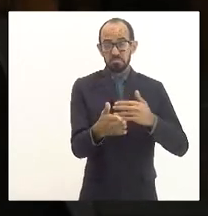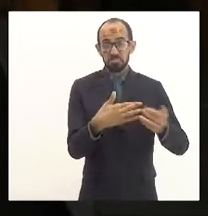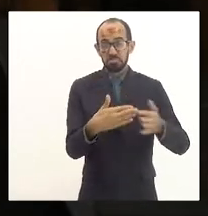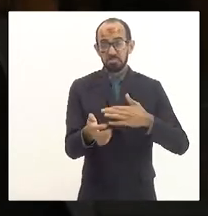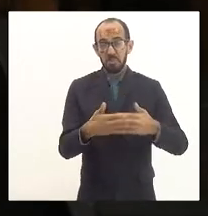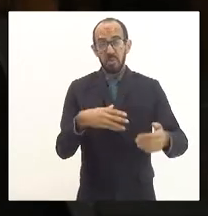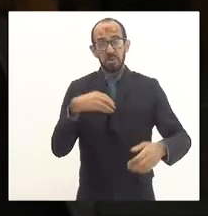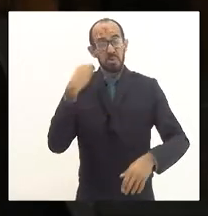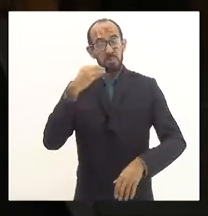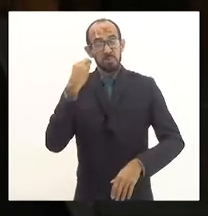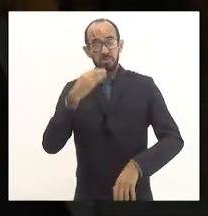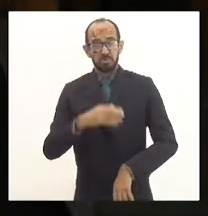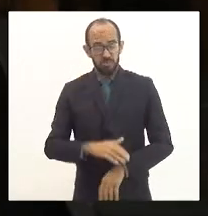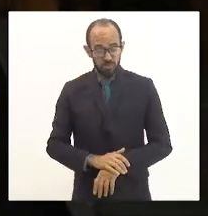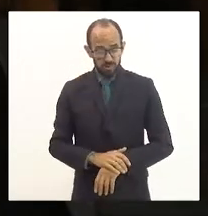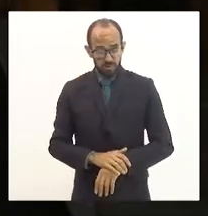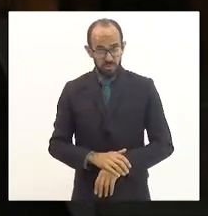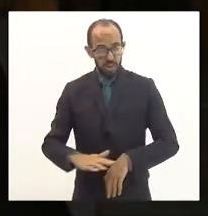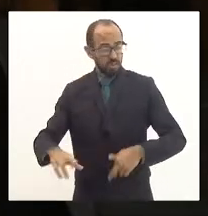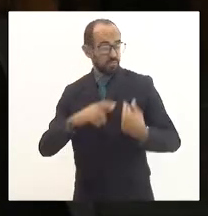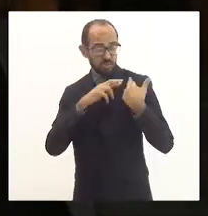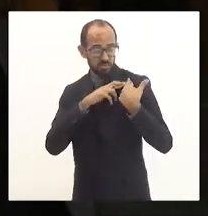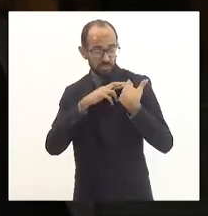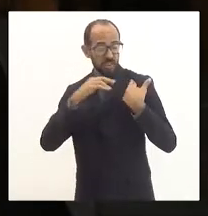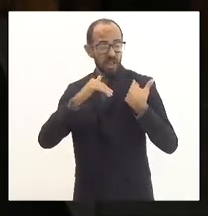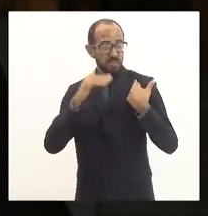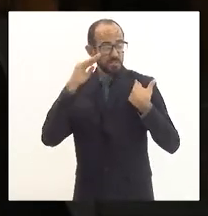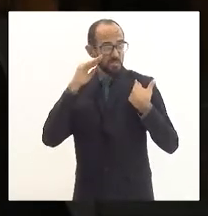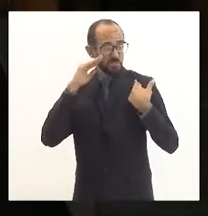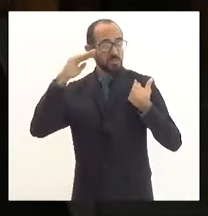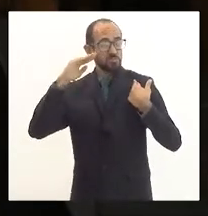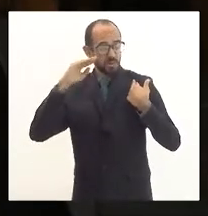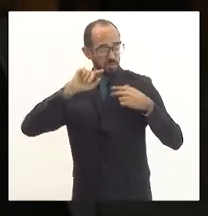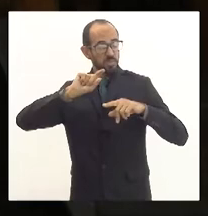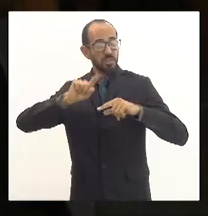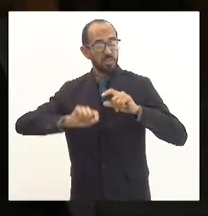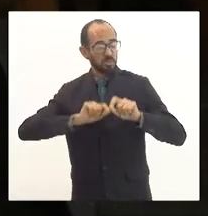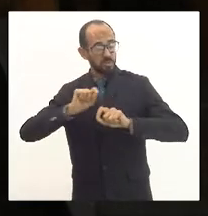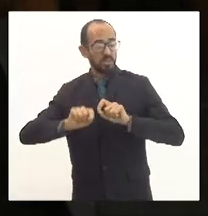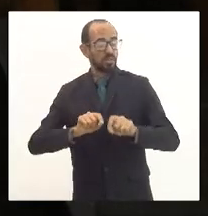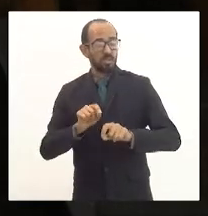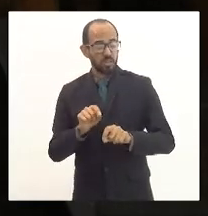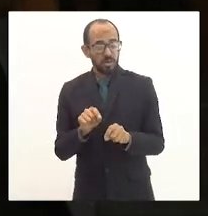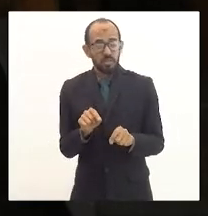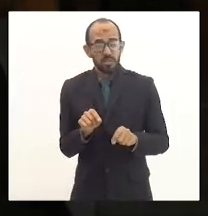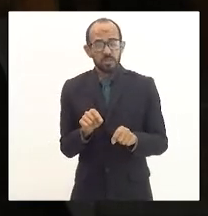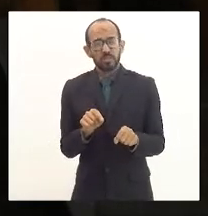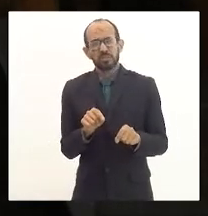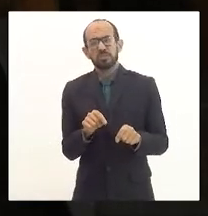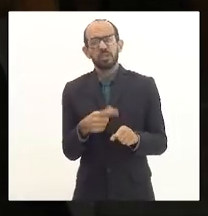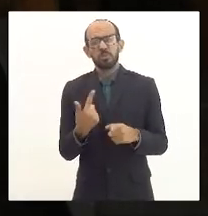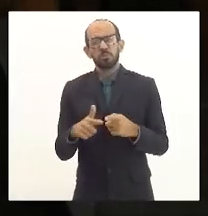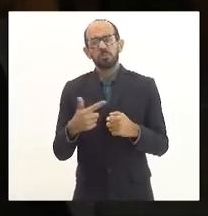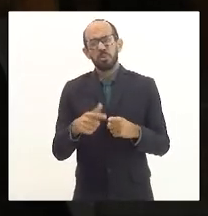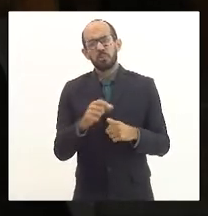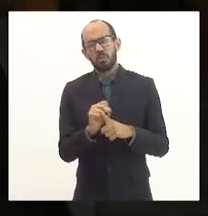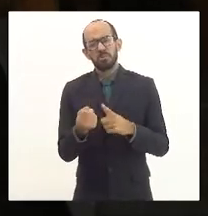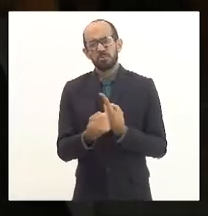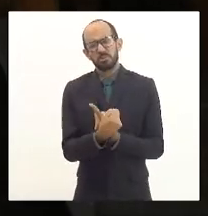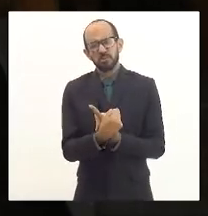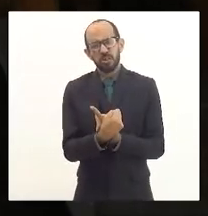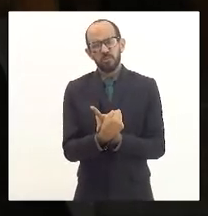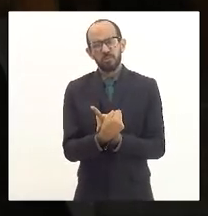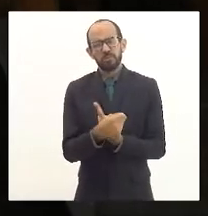e em uma das responsabilidades além de ser uma questão e sociológica